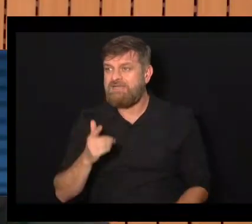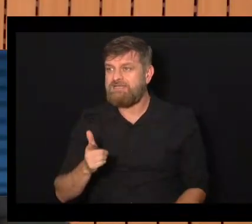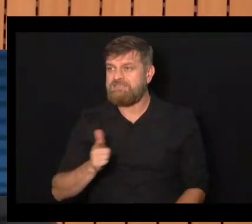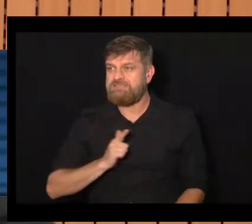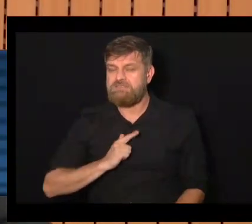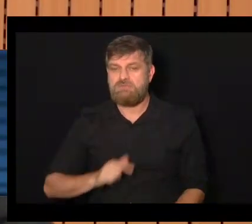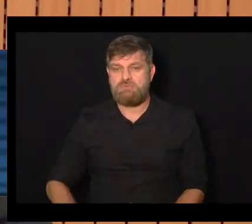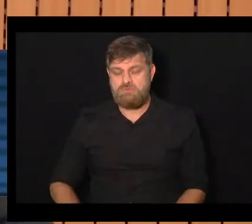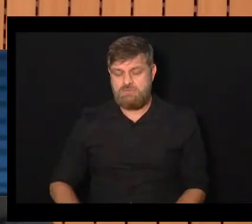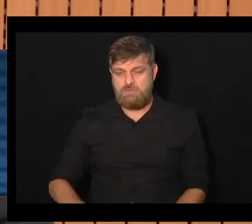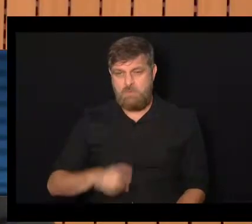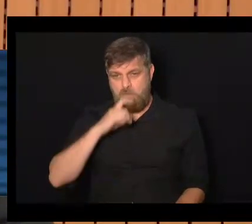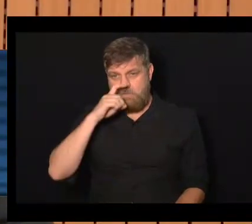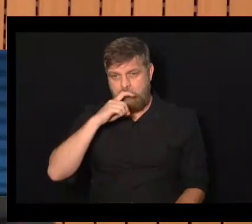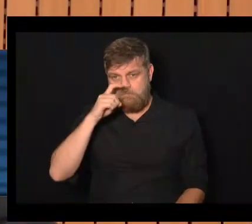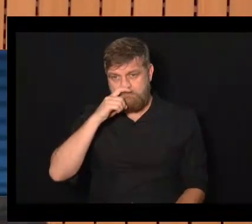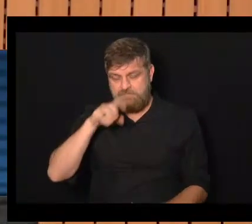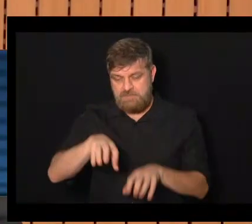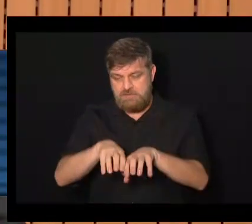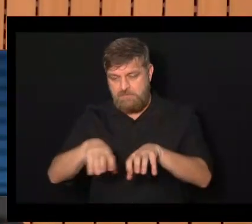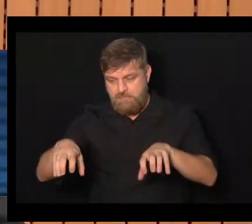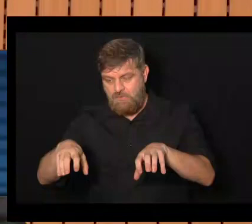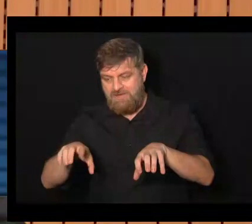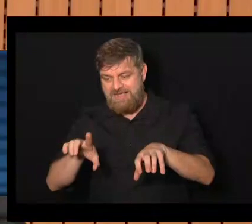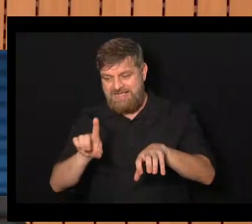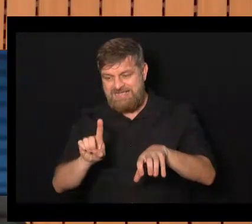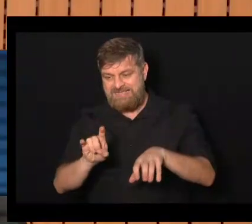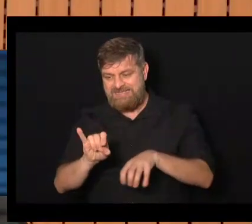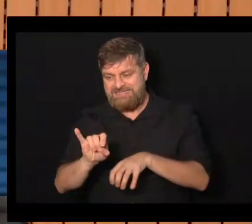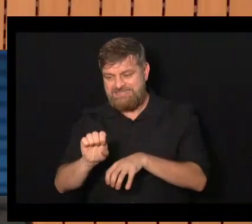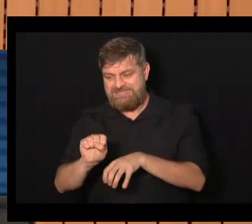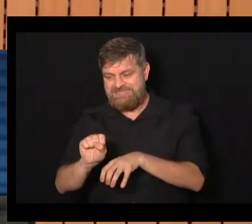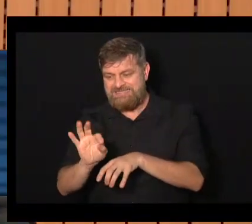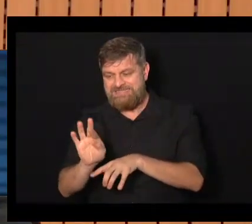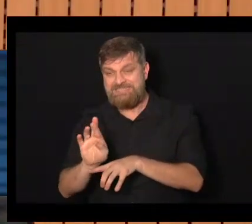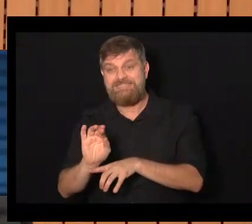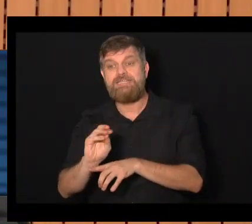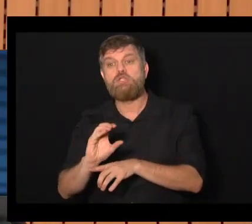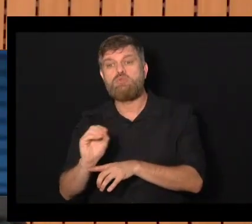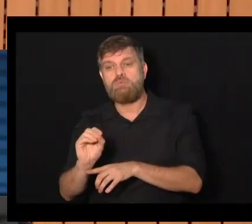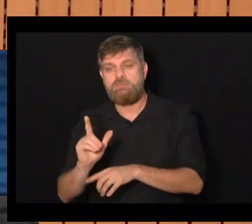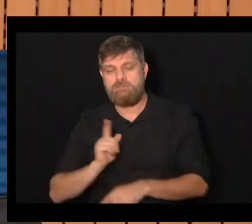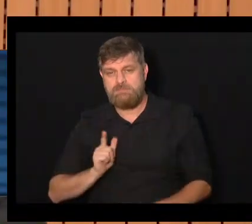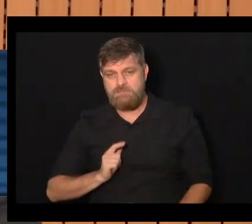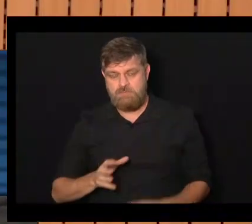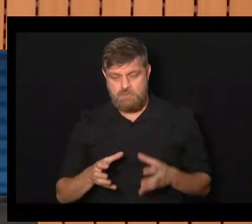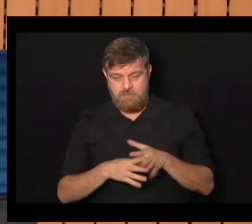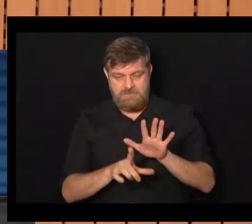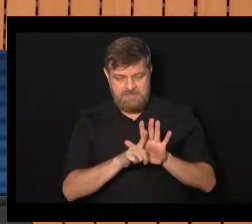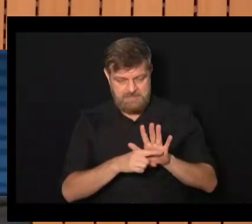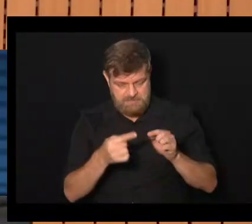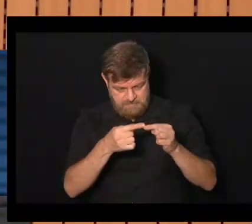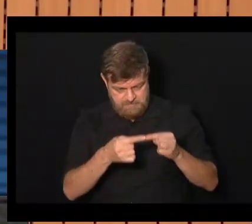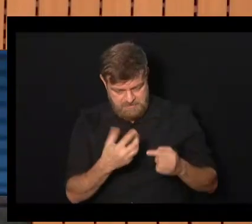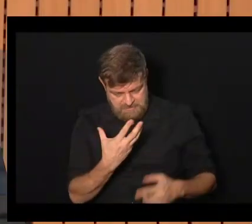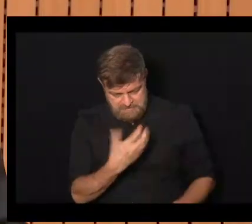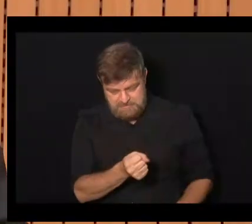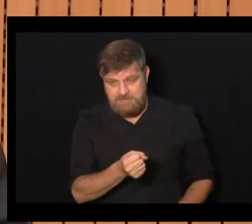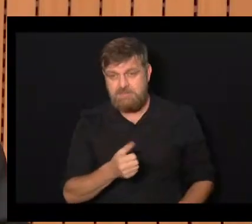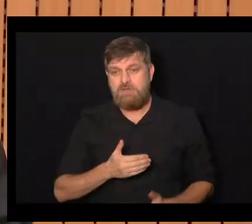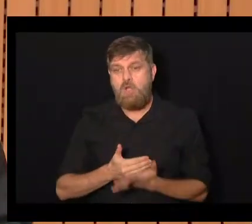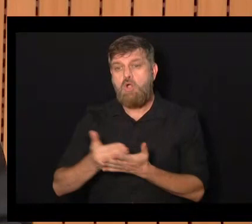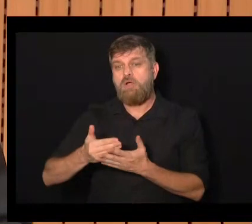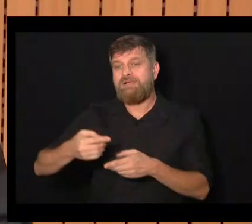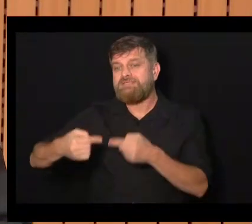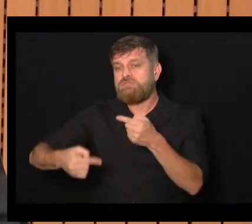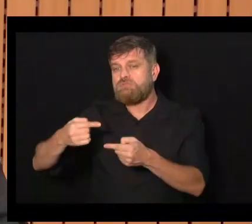do Distrito do Ouro Verde e da outras providências. Professor da Comissão de Legalidade, favorável. Com um parecer favorável ao projeto, a